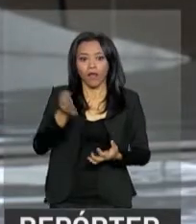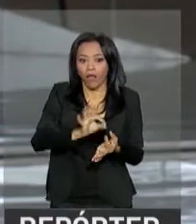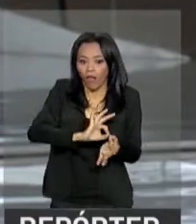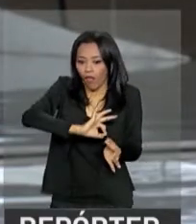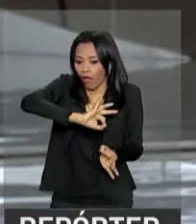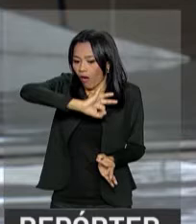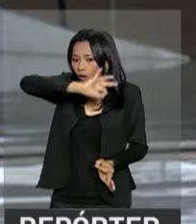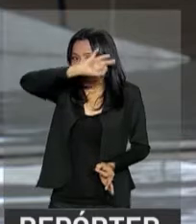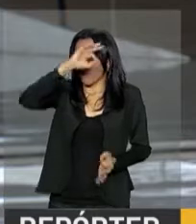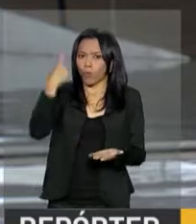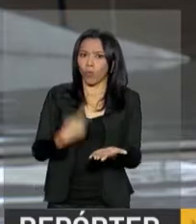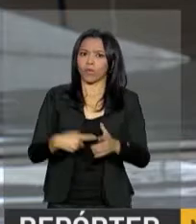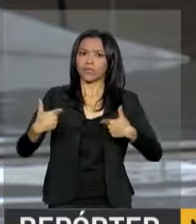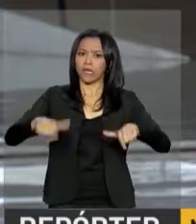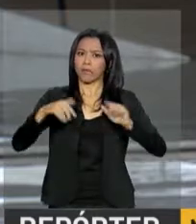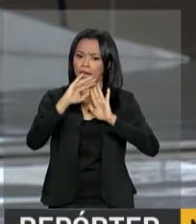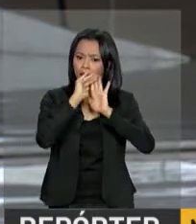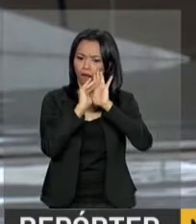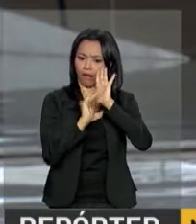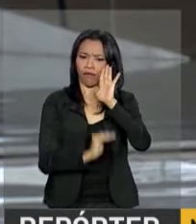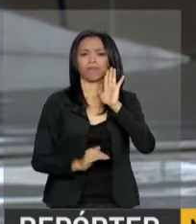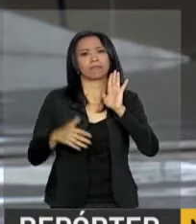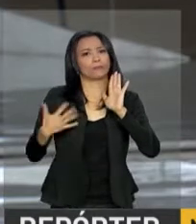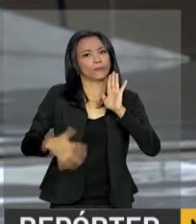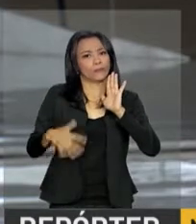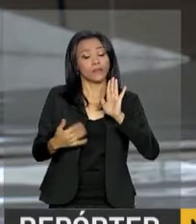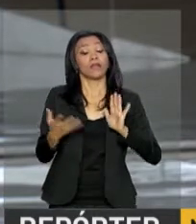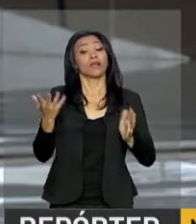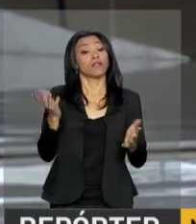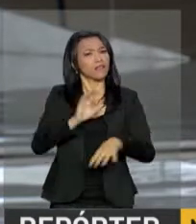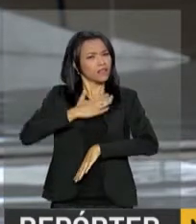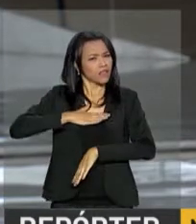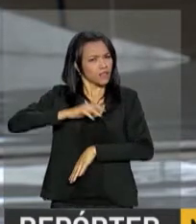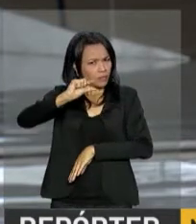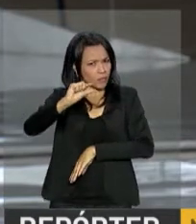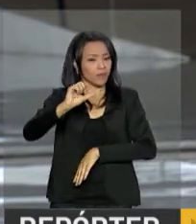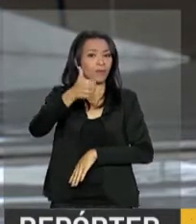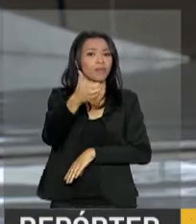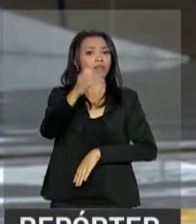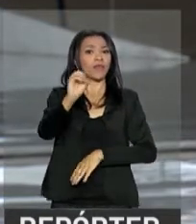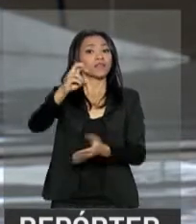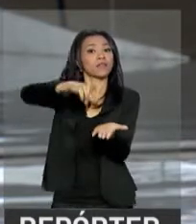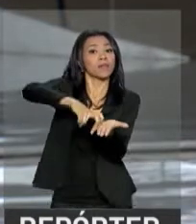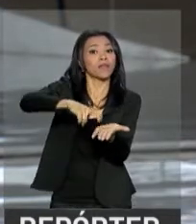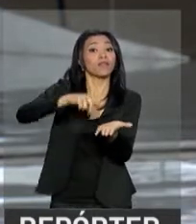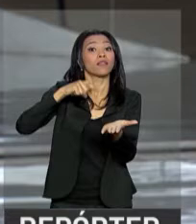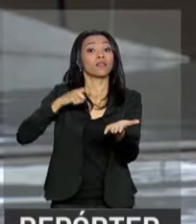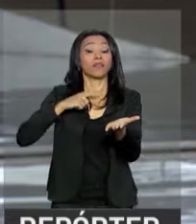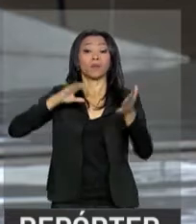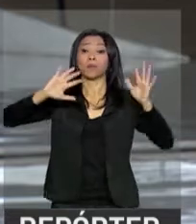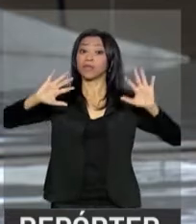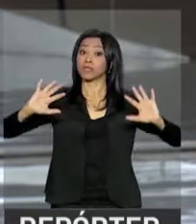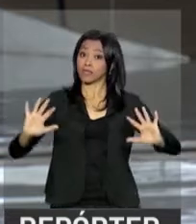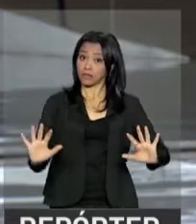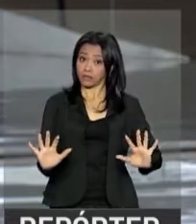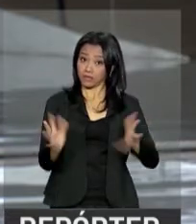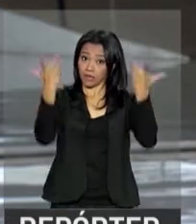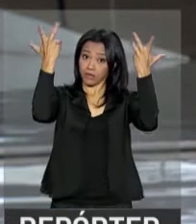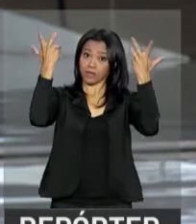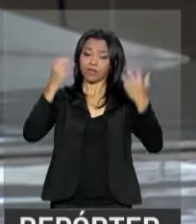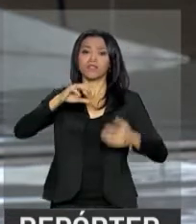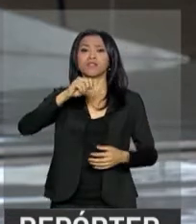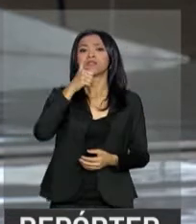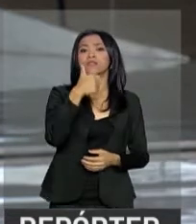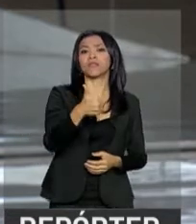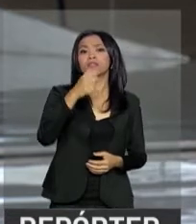nesta segunda feira daqui a pouco às 10 horas da manhã ele participa da cerimônia de celebração dos 153 anos